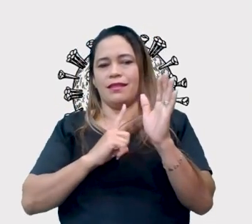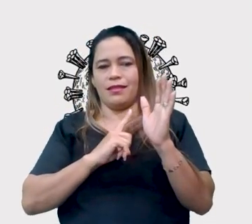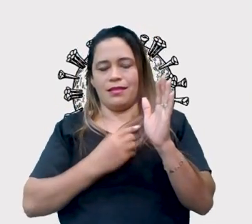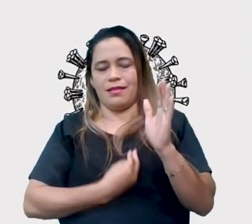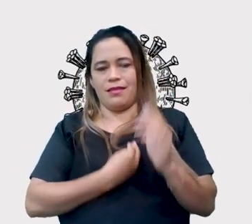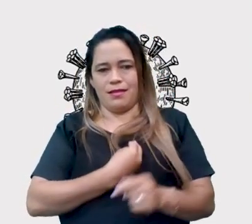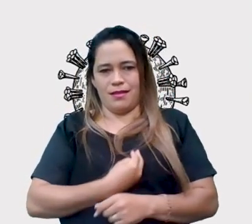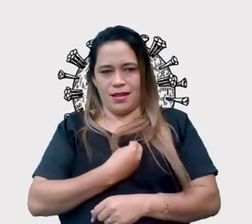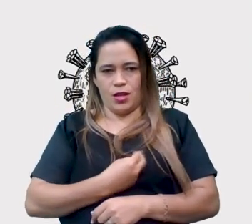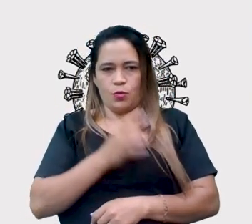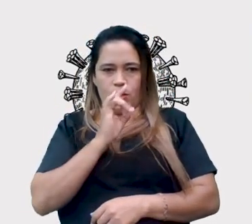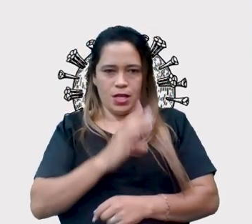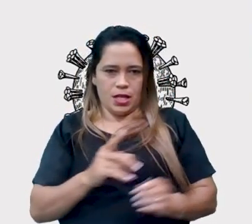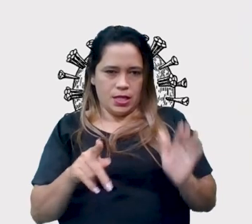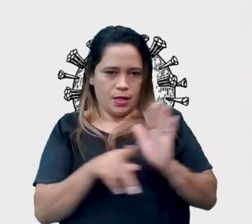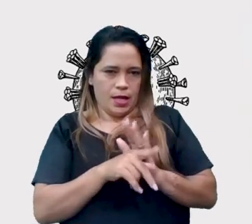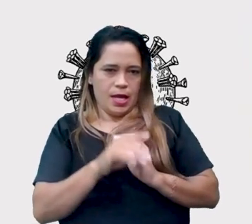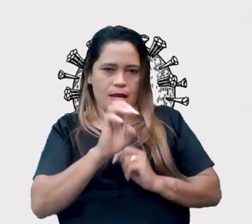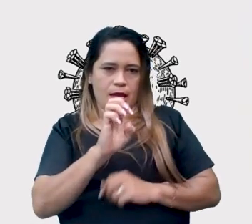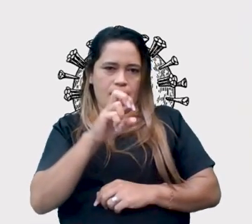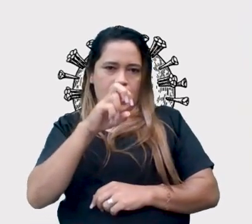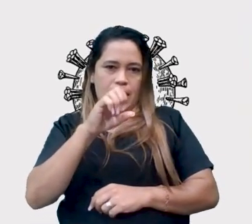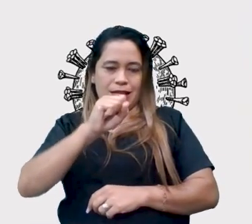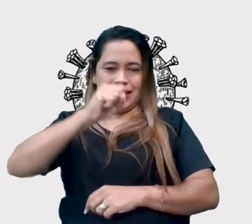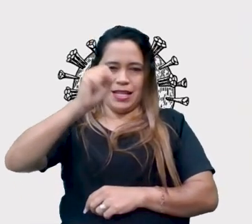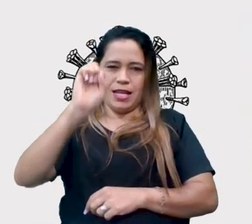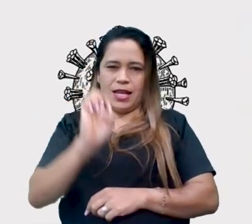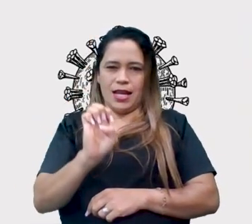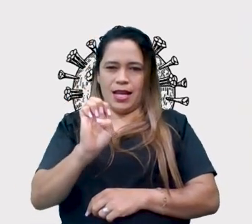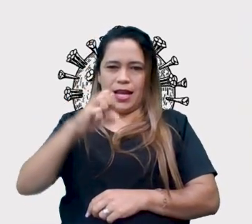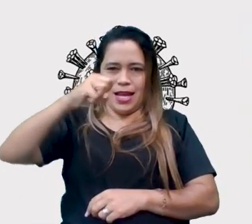enzima e somente por conta disso, o